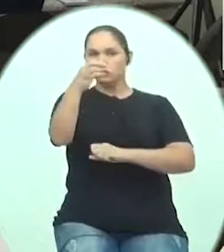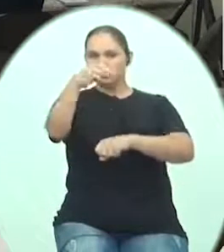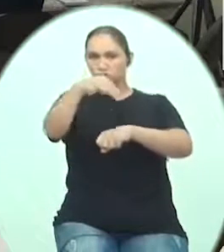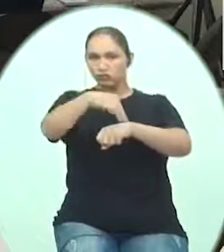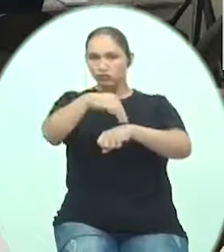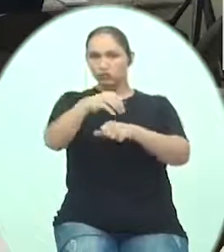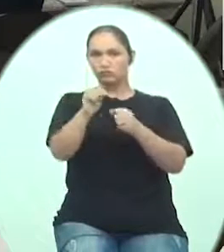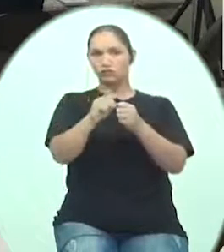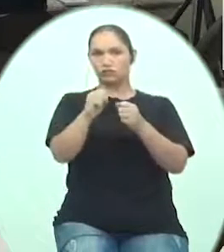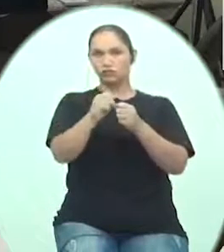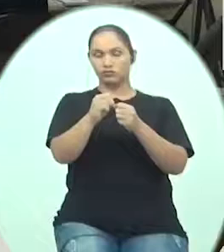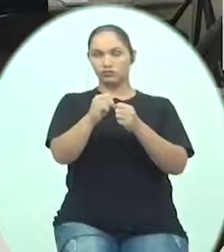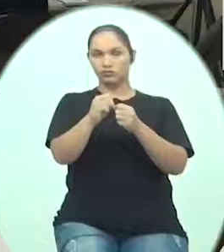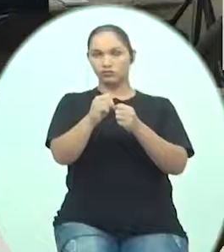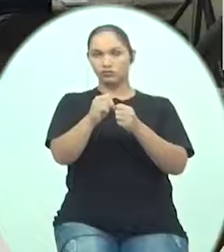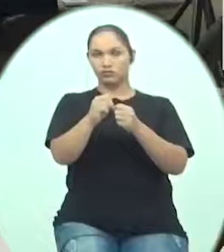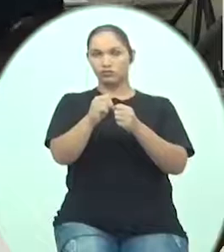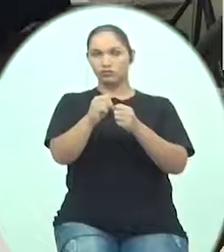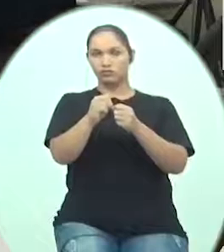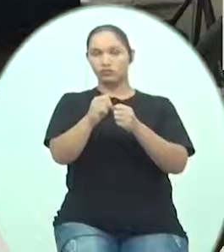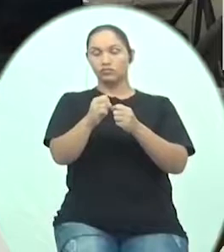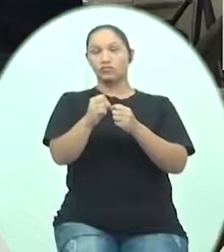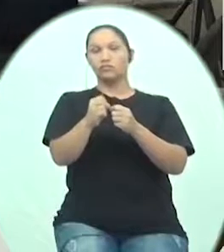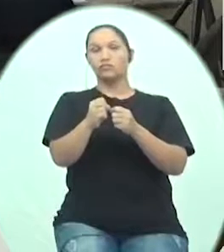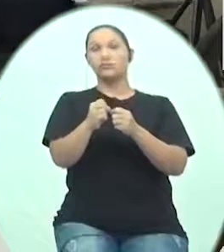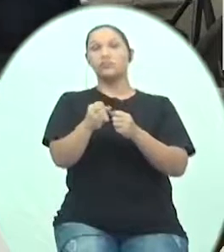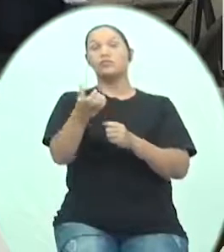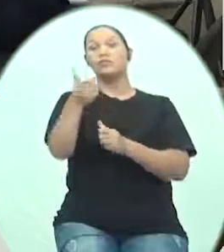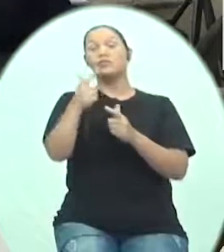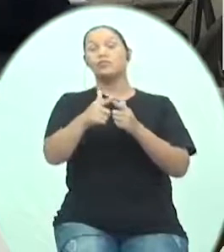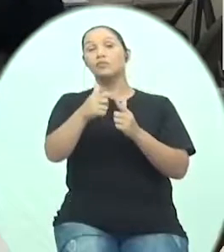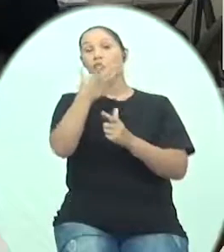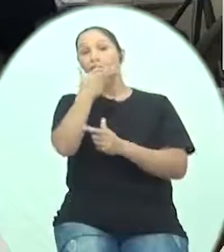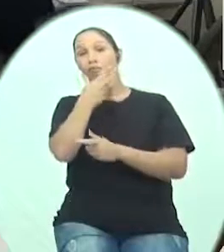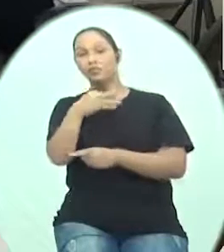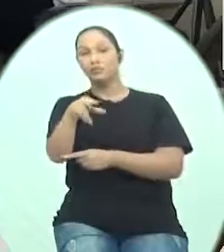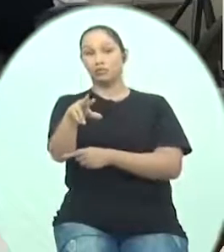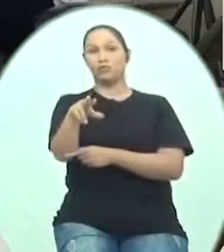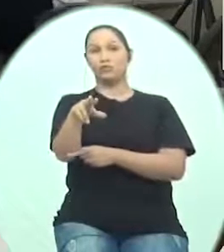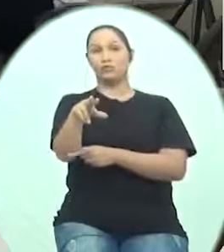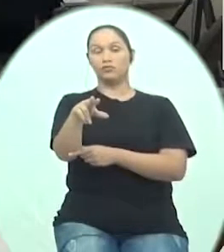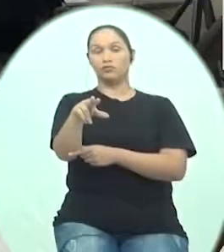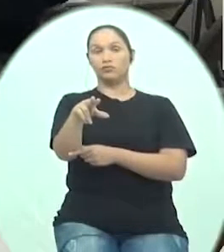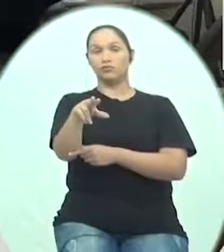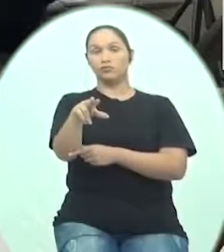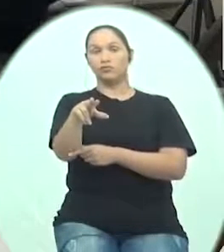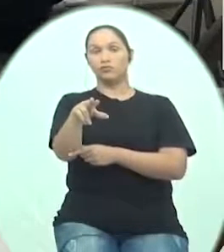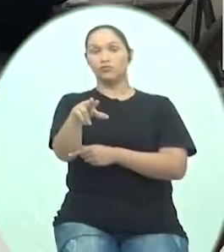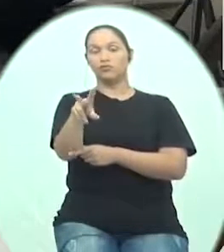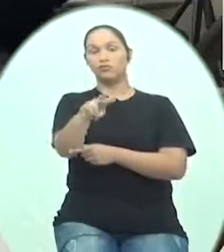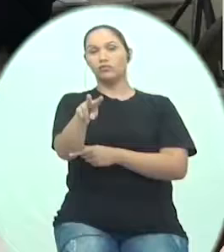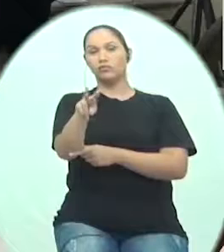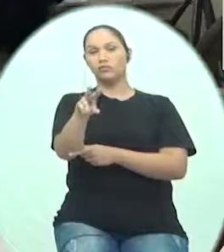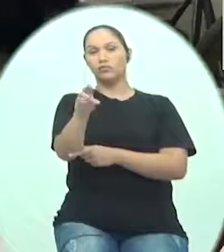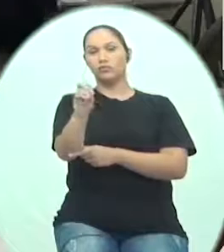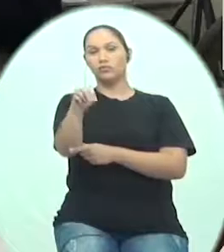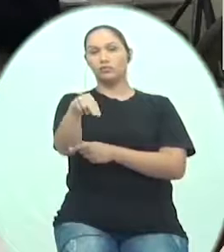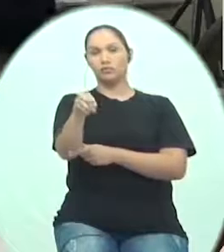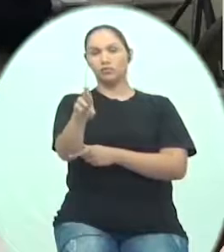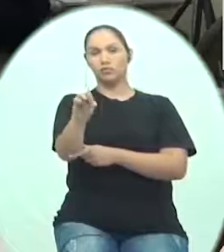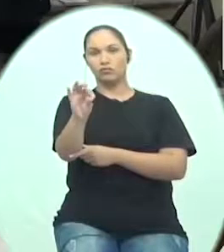Honorato irmão do nosso Vereador Ademir Honorato e de Carlos Eduardo Rosa da Silveira agente da